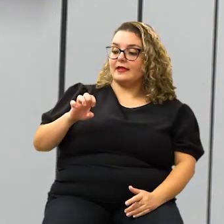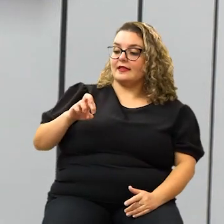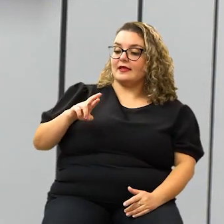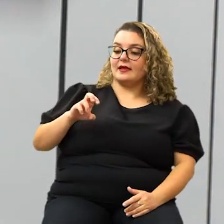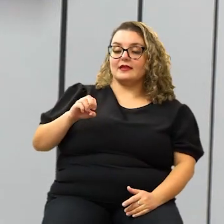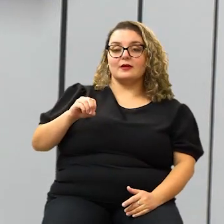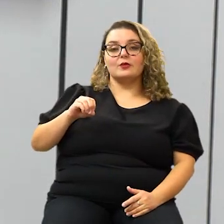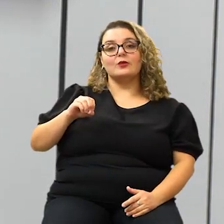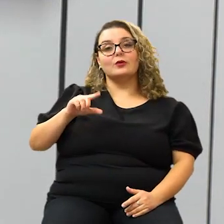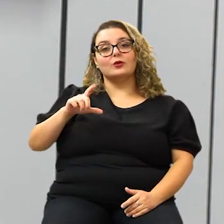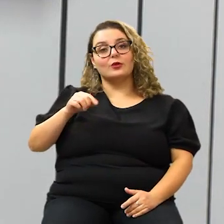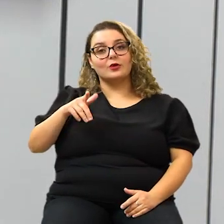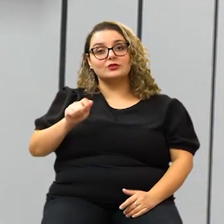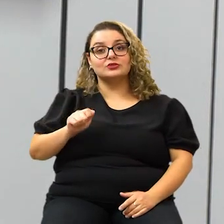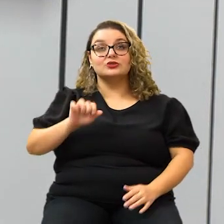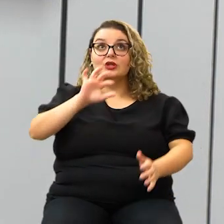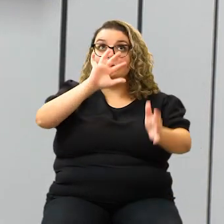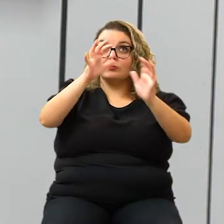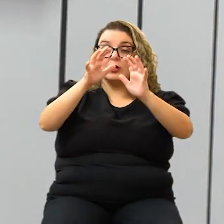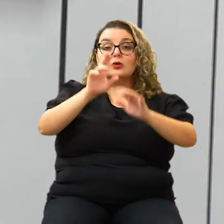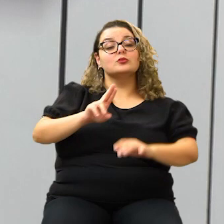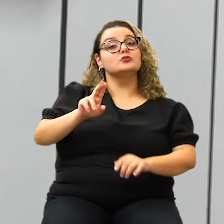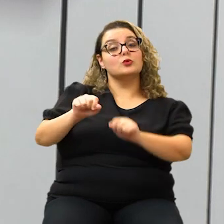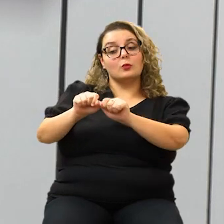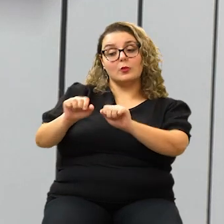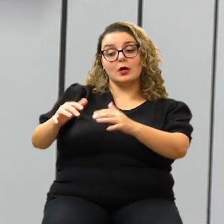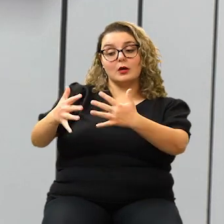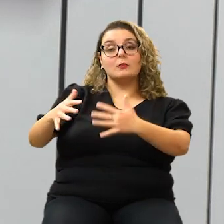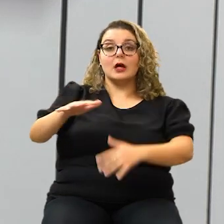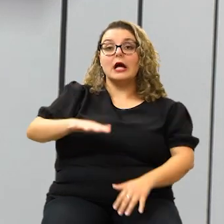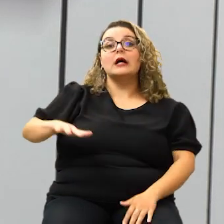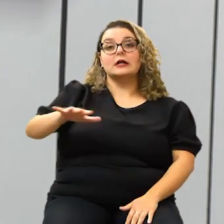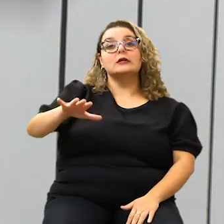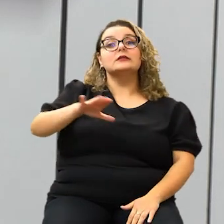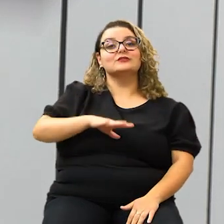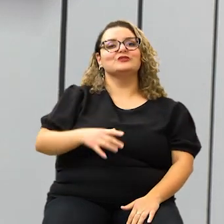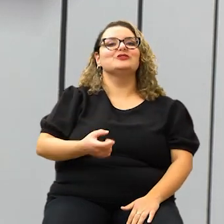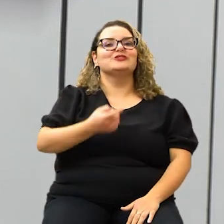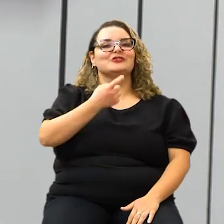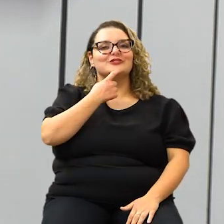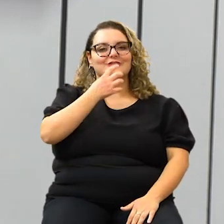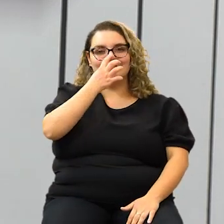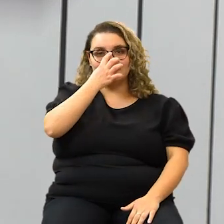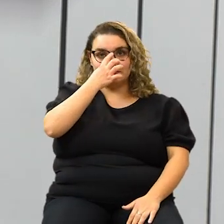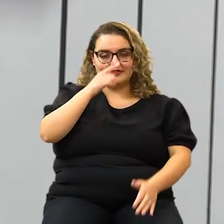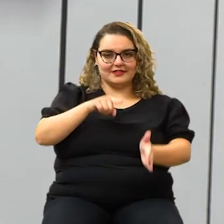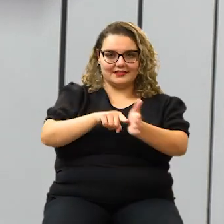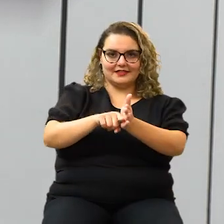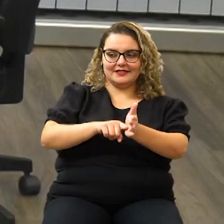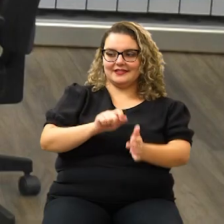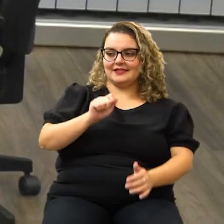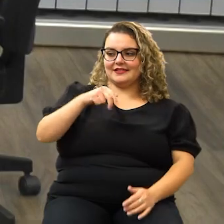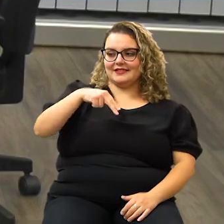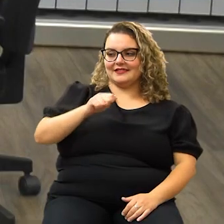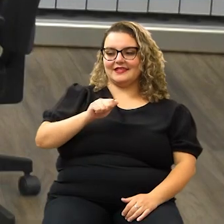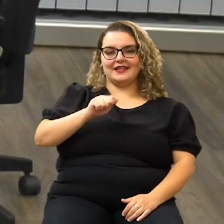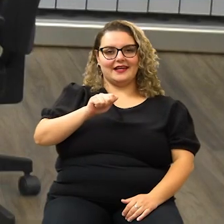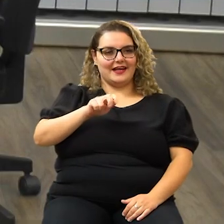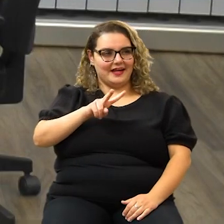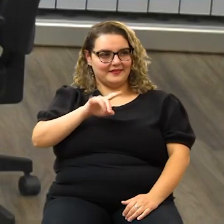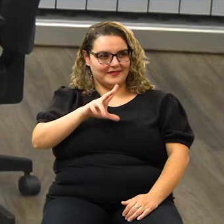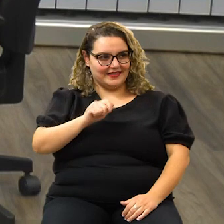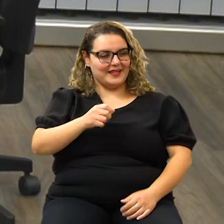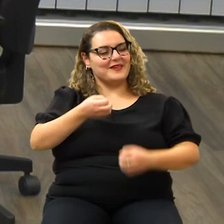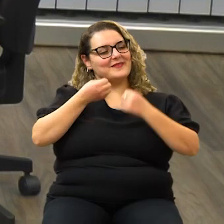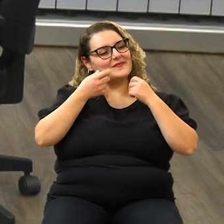Meteorológicas e Climáticas Aplicadas à Agricultura aqui de Campinas, a pesquisadora Ana Ávila. Seja